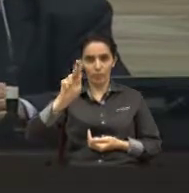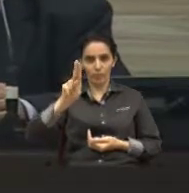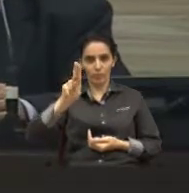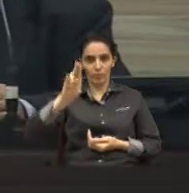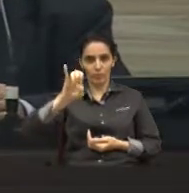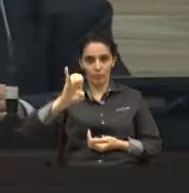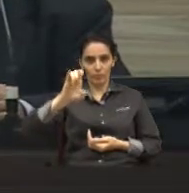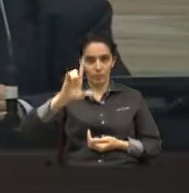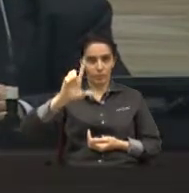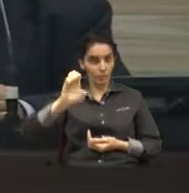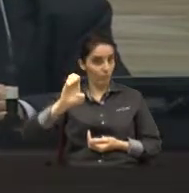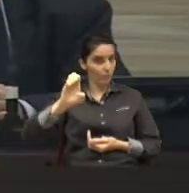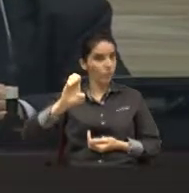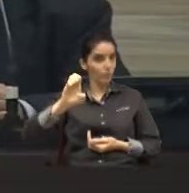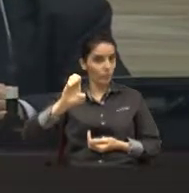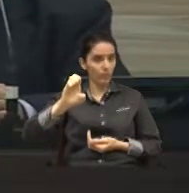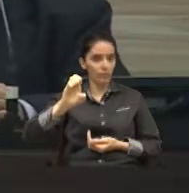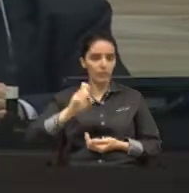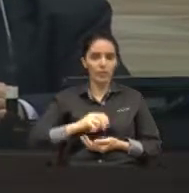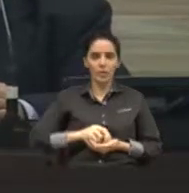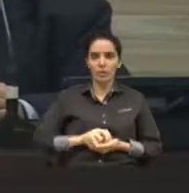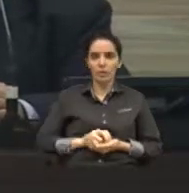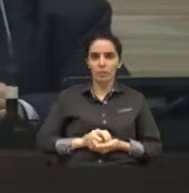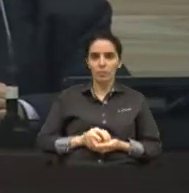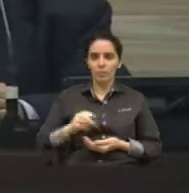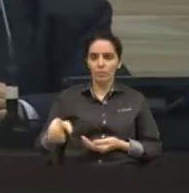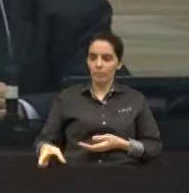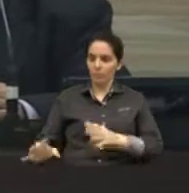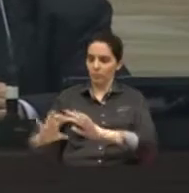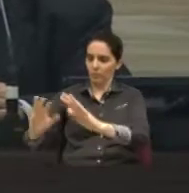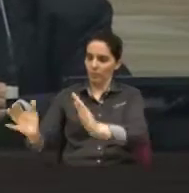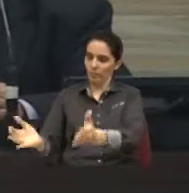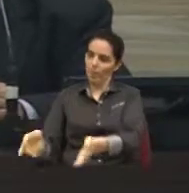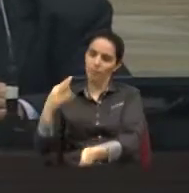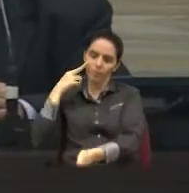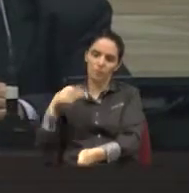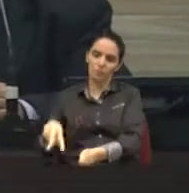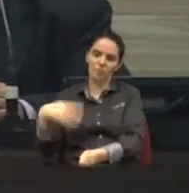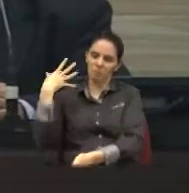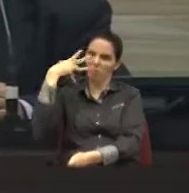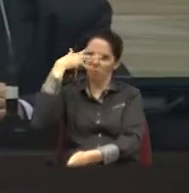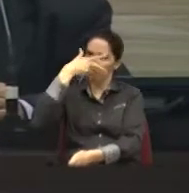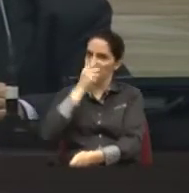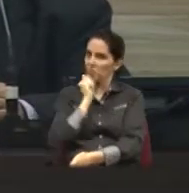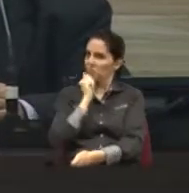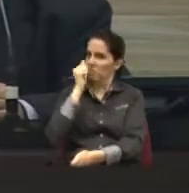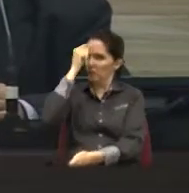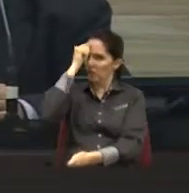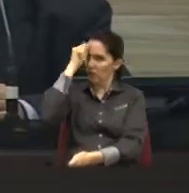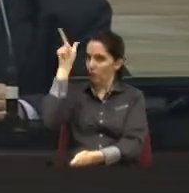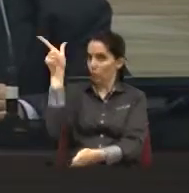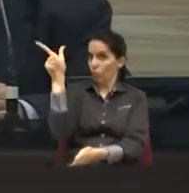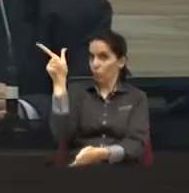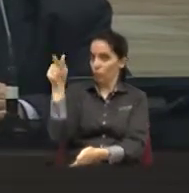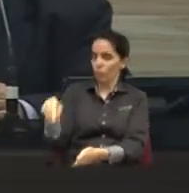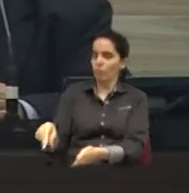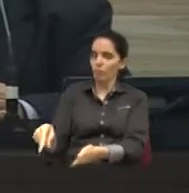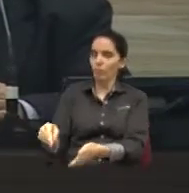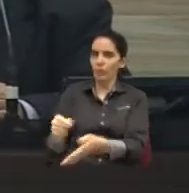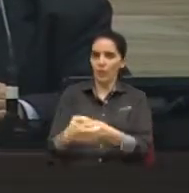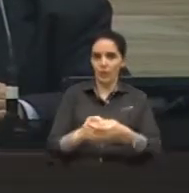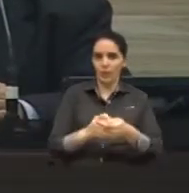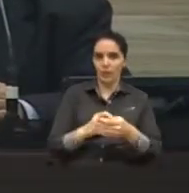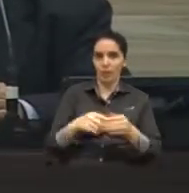atualmente vem criando um modismo muito grande, porque ele é bonito, né? É uma questão de cultural, vem do Ocidente,